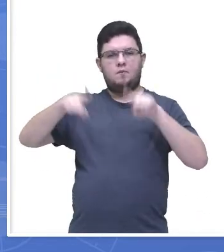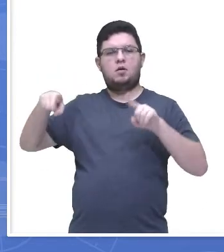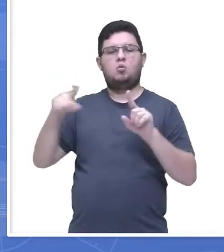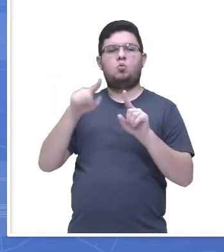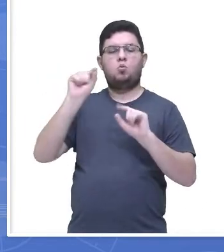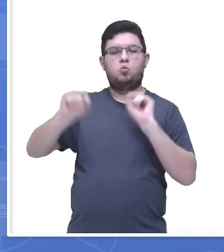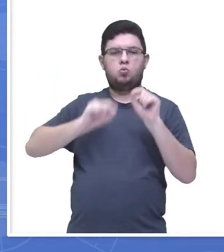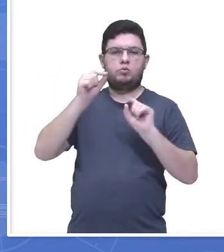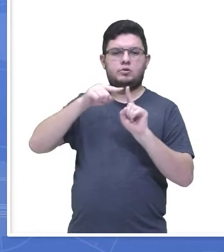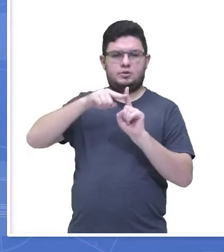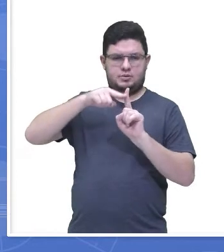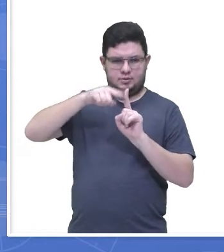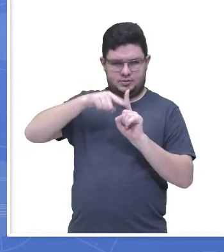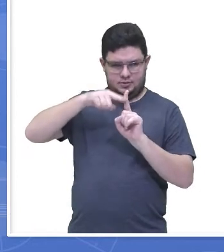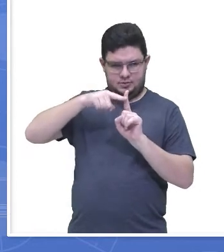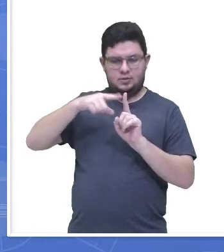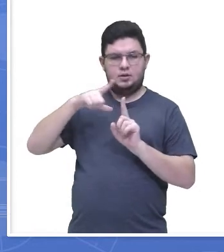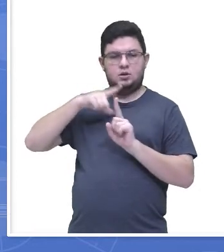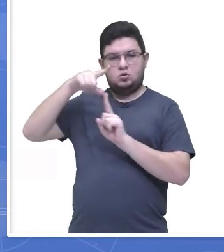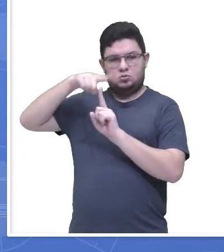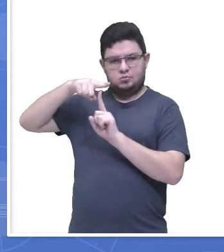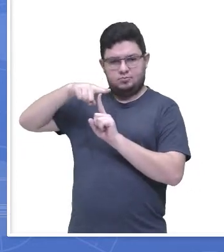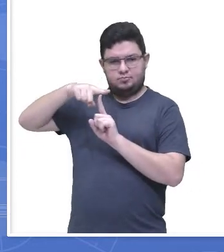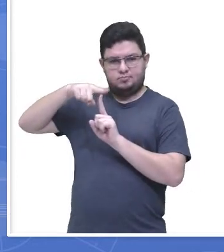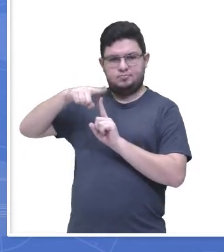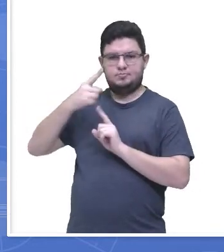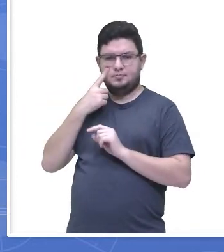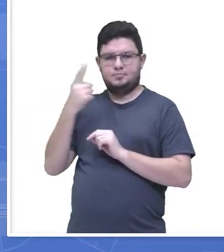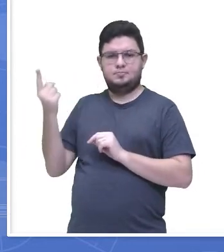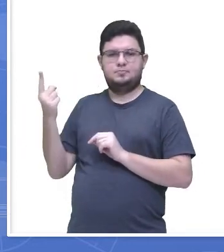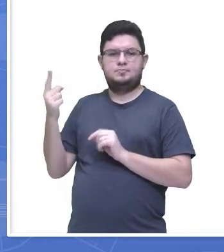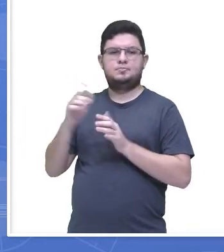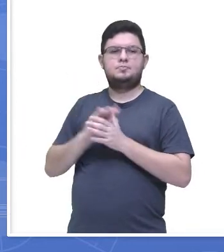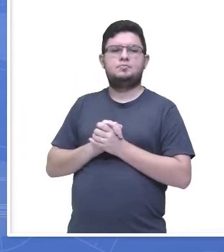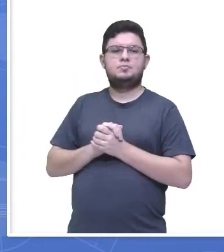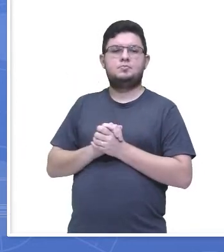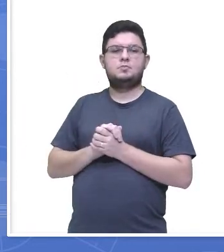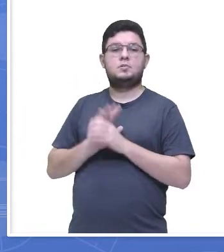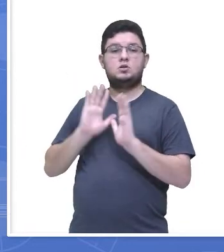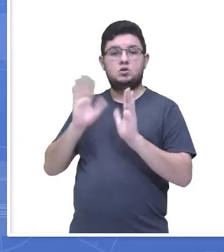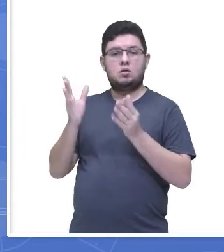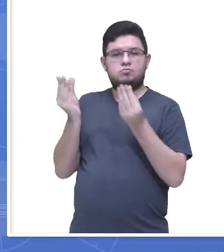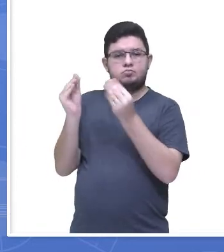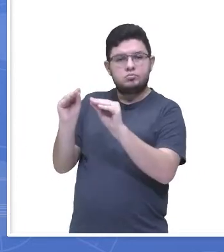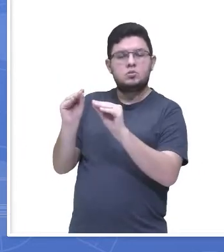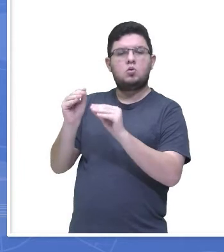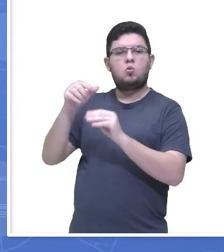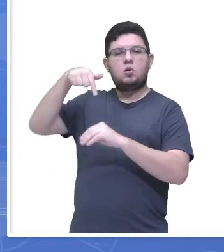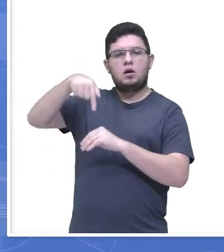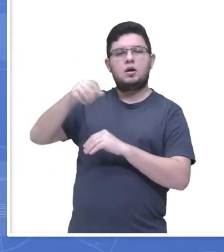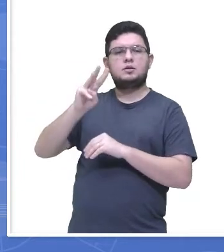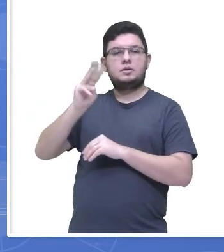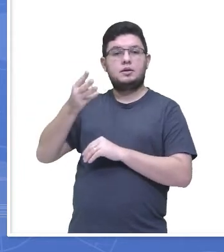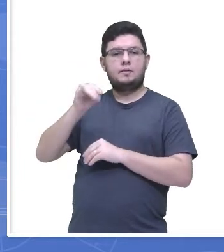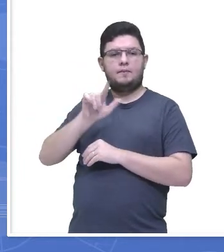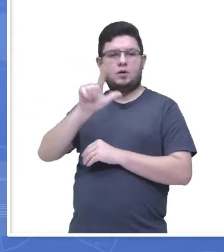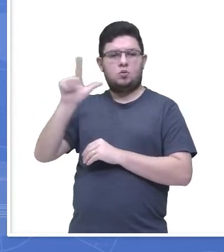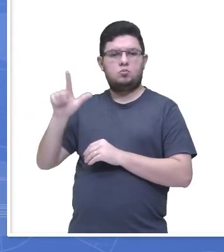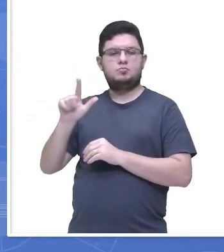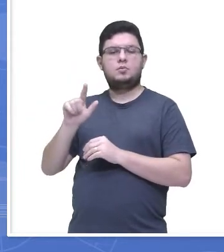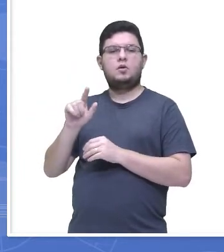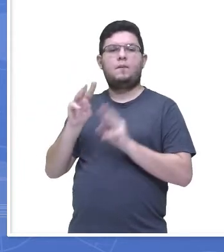queridinha de vocês, que é física. Com certeza todo mundo acertou a questão de física desse Exercitando do nosso bloco atual,